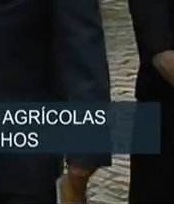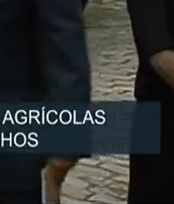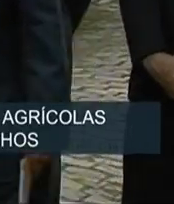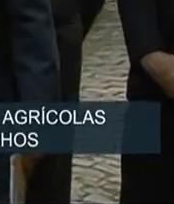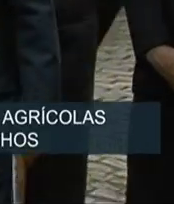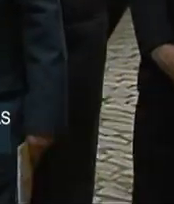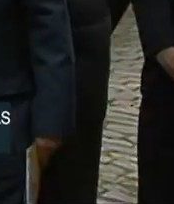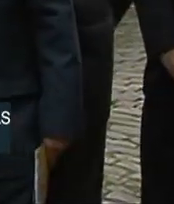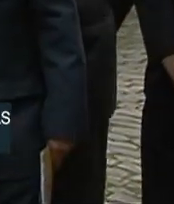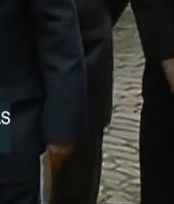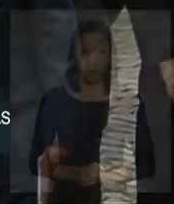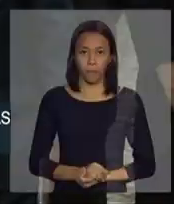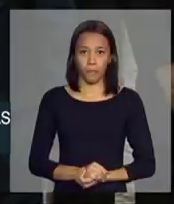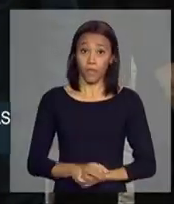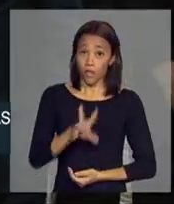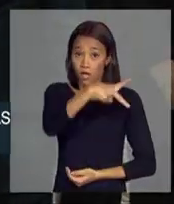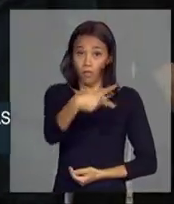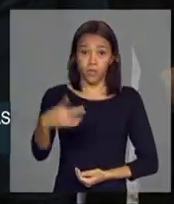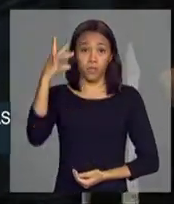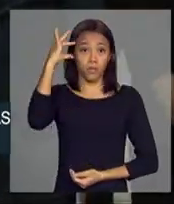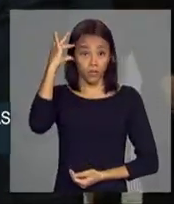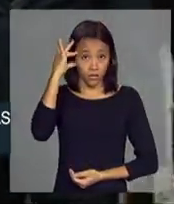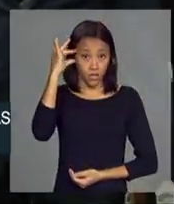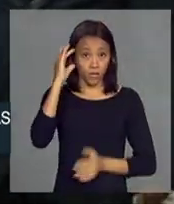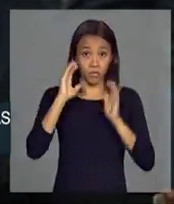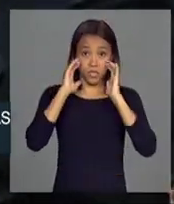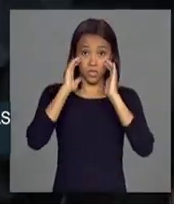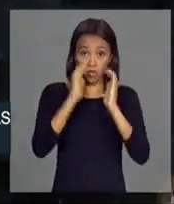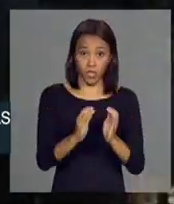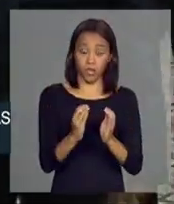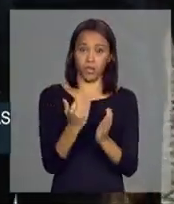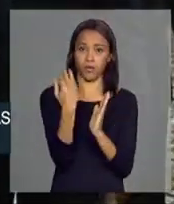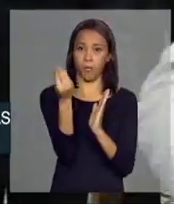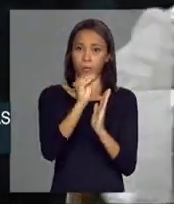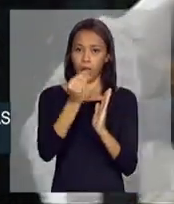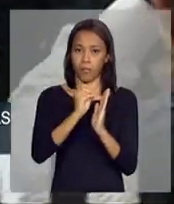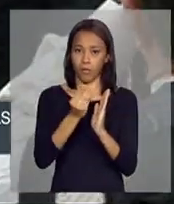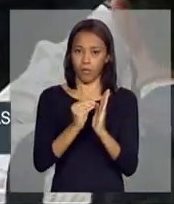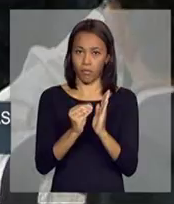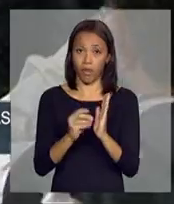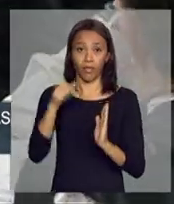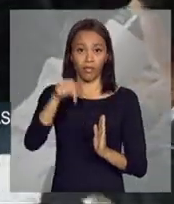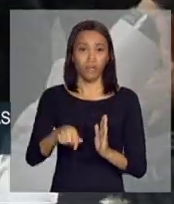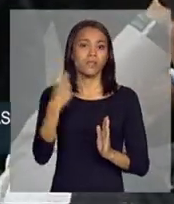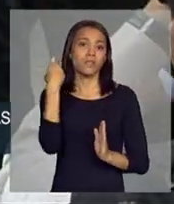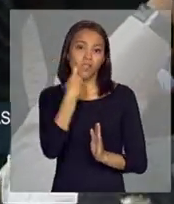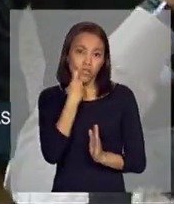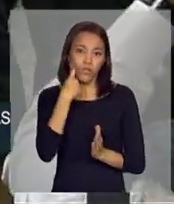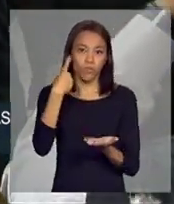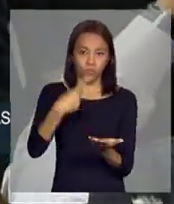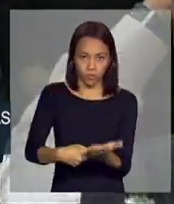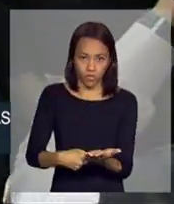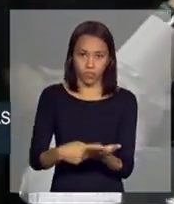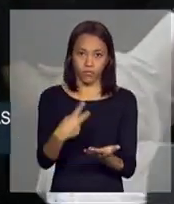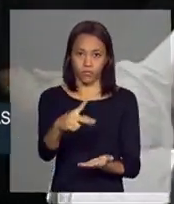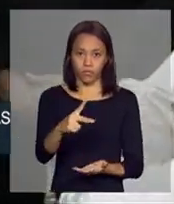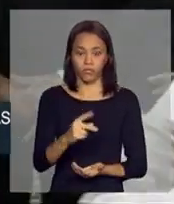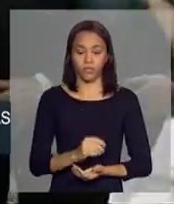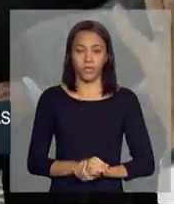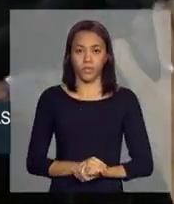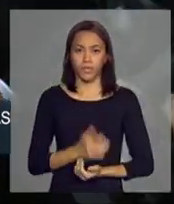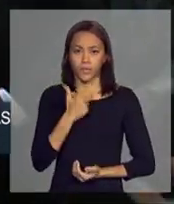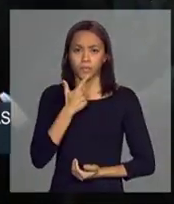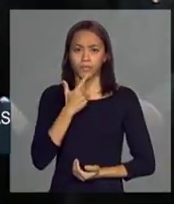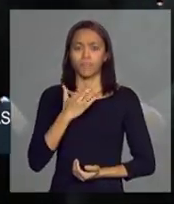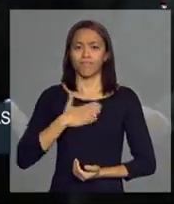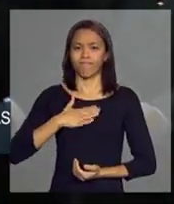a presidenta dilma rousseff cumpre agenda oficial nesta sexta feira em porto alegre daqui a